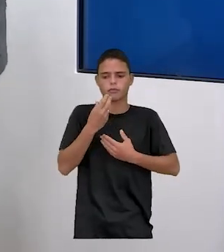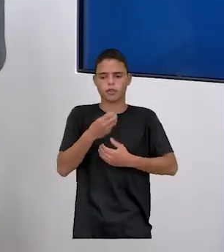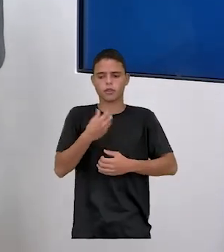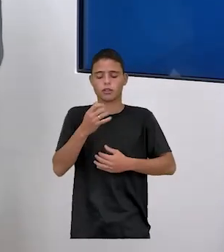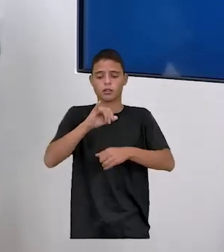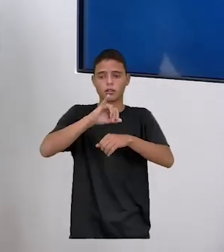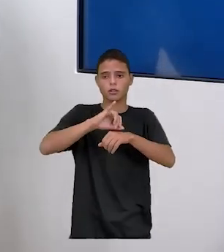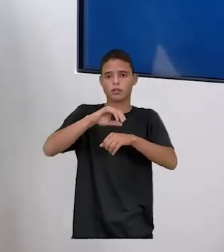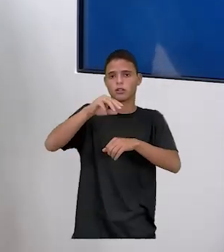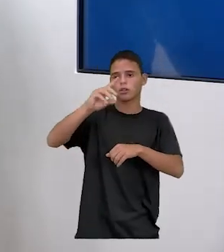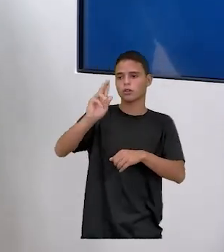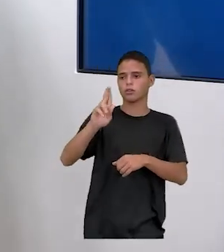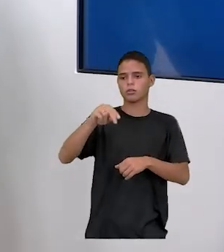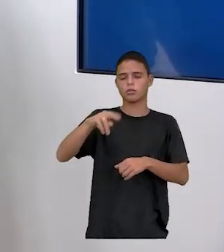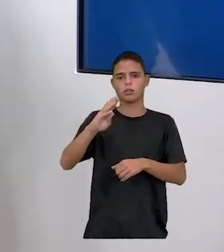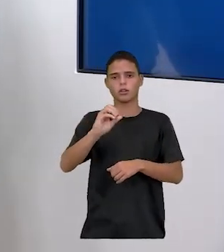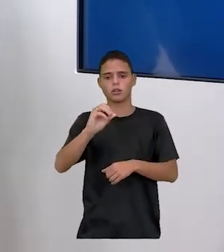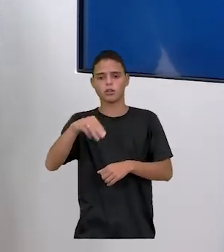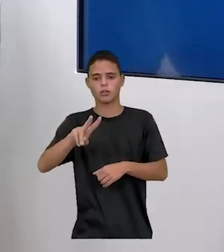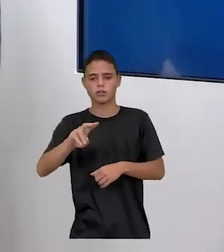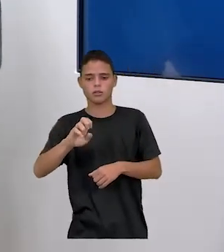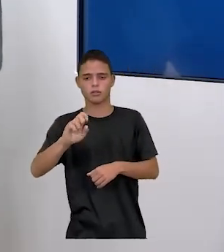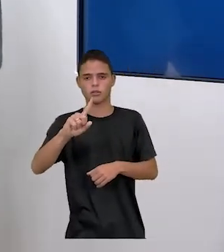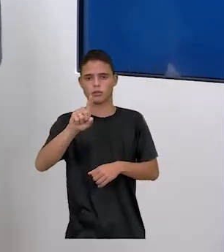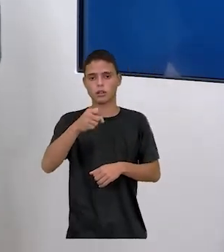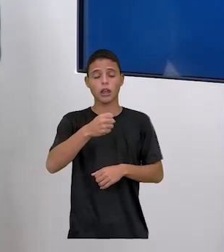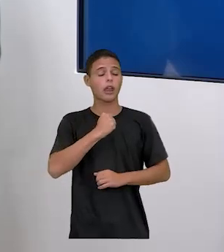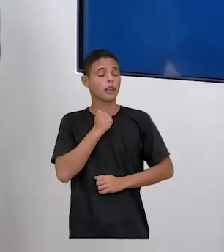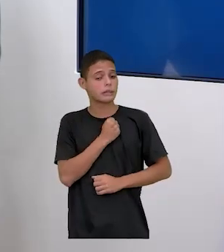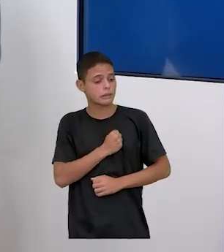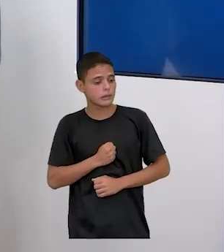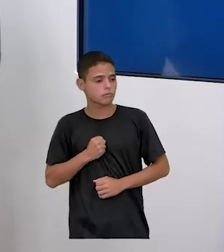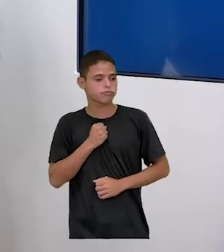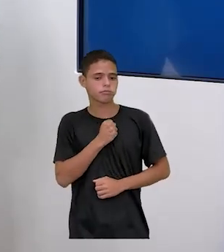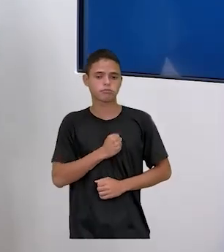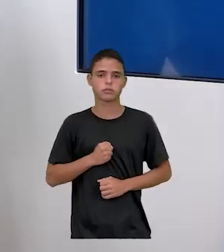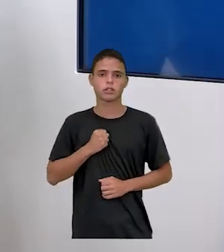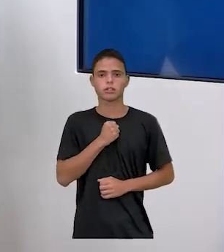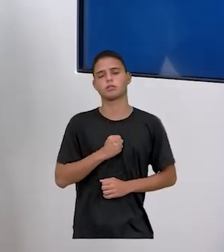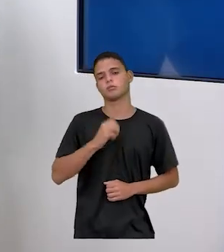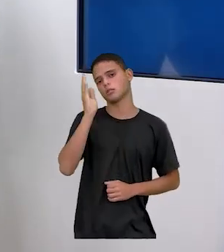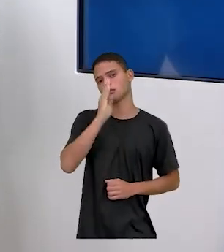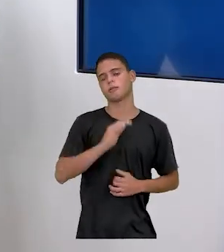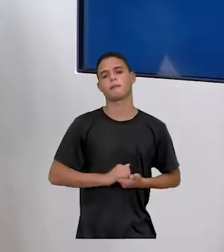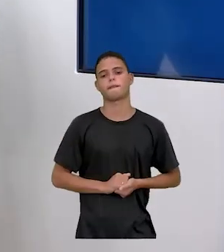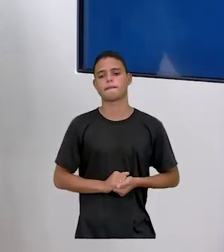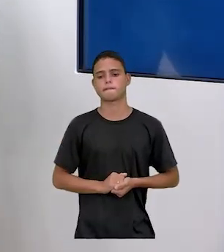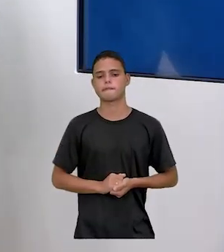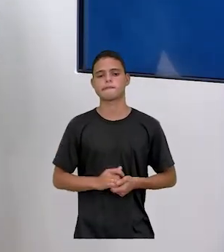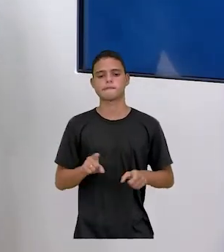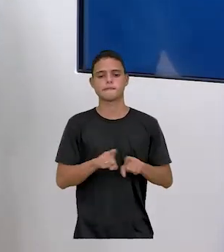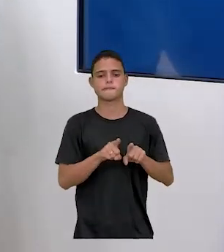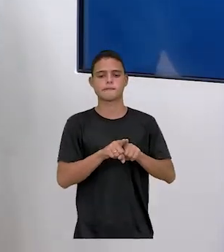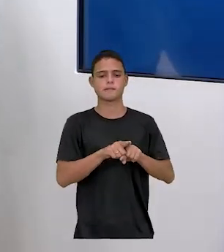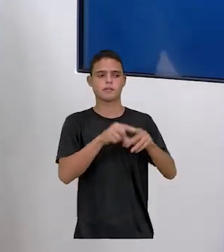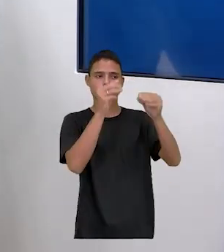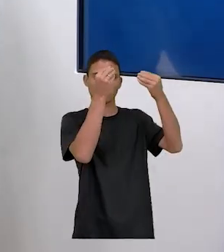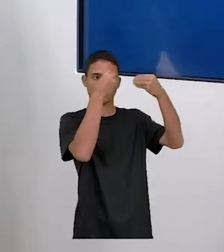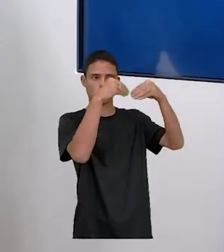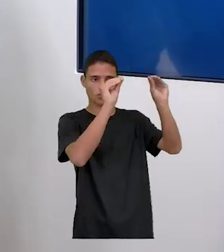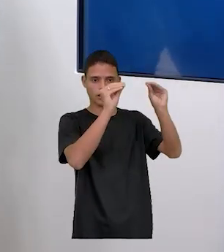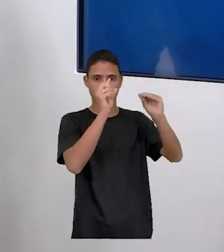desse poema do Gonçalves Dias é a saudade da terra, é a saudade da pátria, a saudade do Brasil. E eu vou colocar para vocês na tela agora um